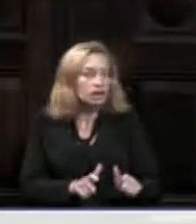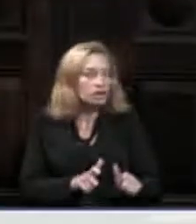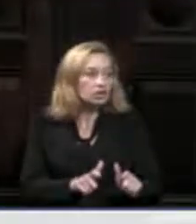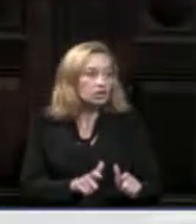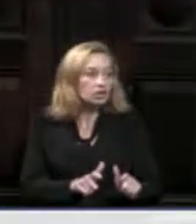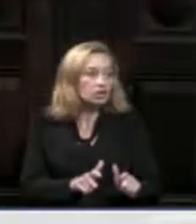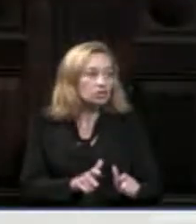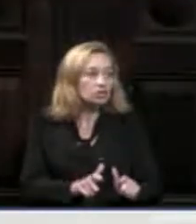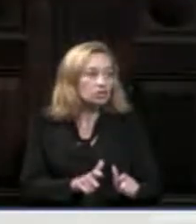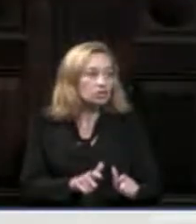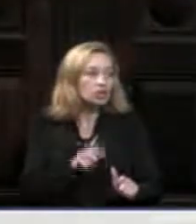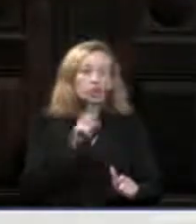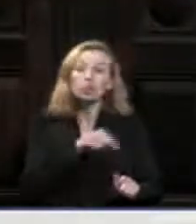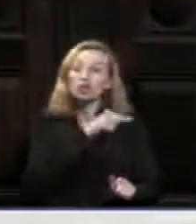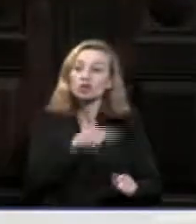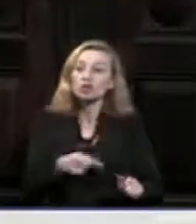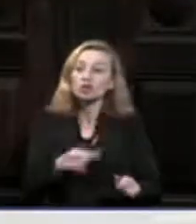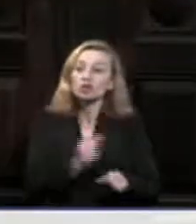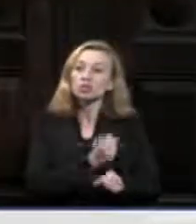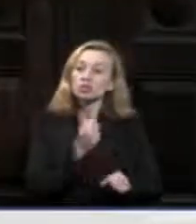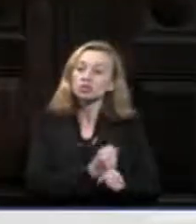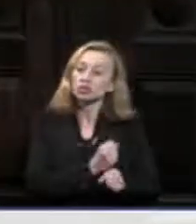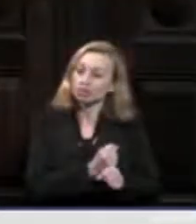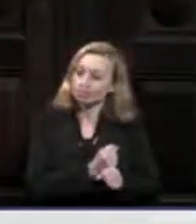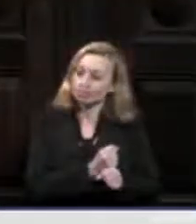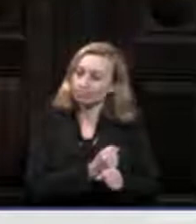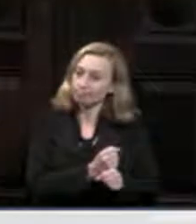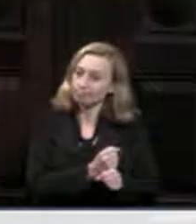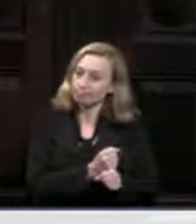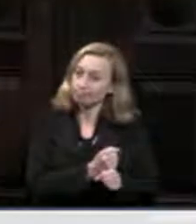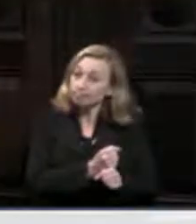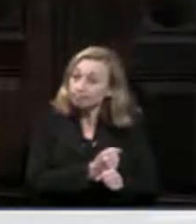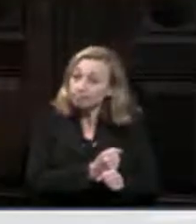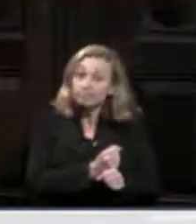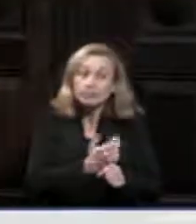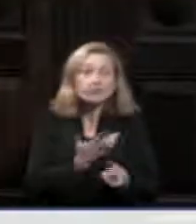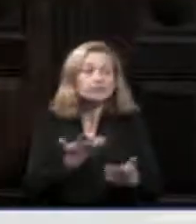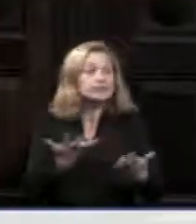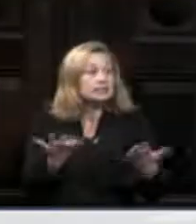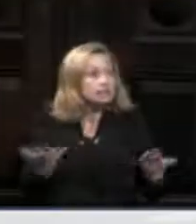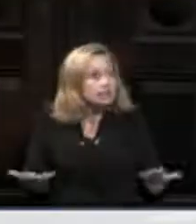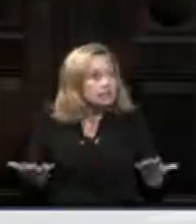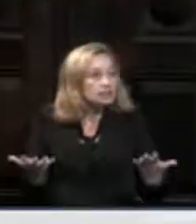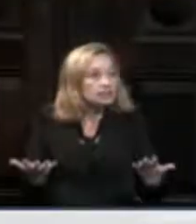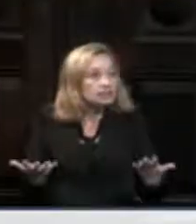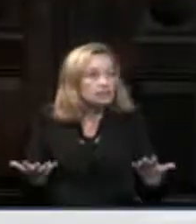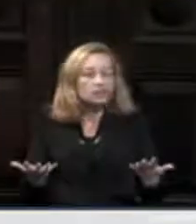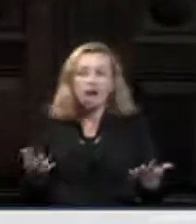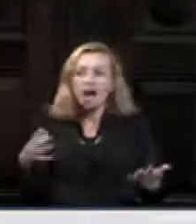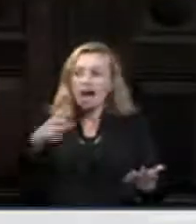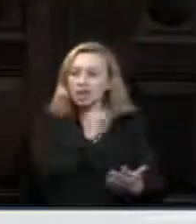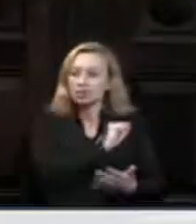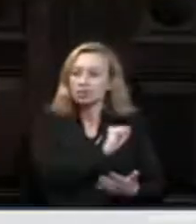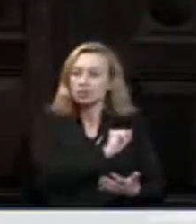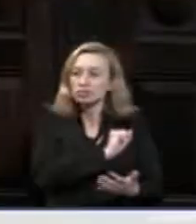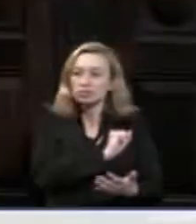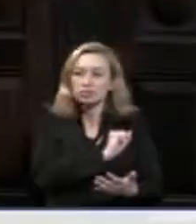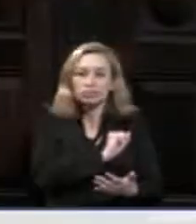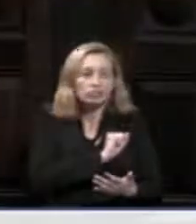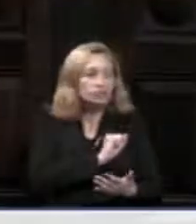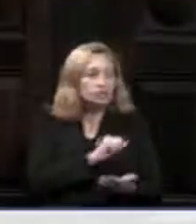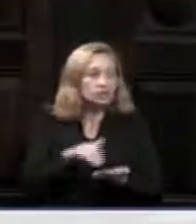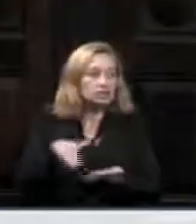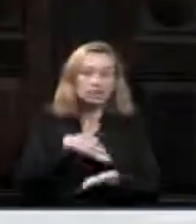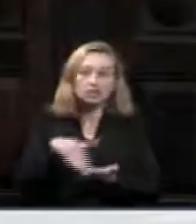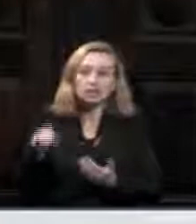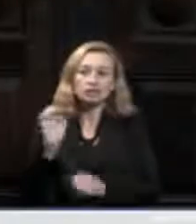onde é proibida a construção, a edificação. E aí, imediatamente, a Secretaria